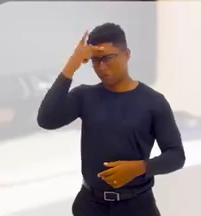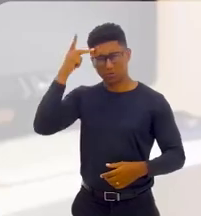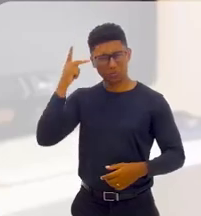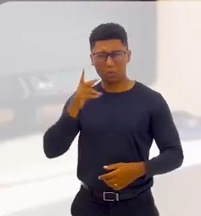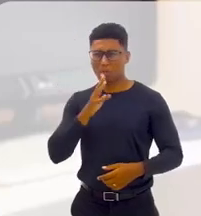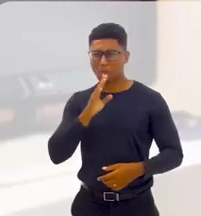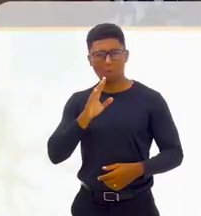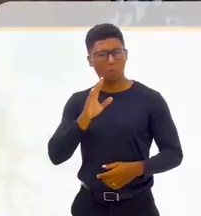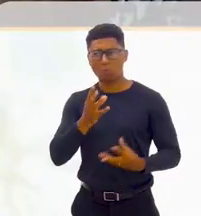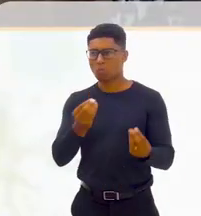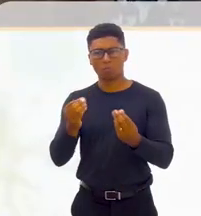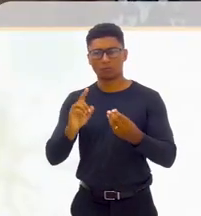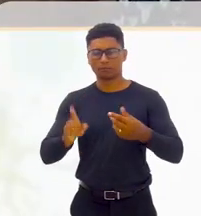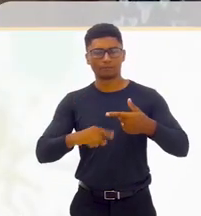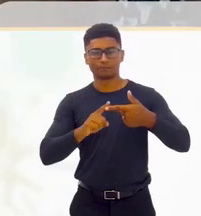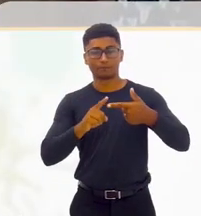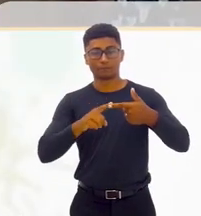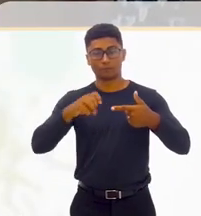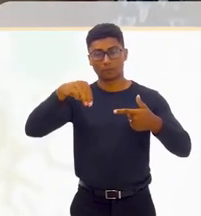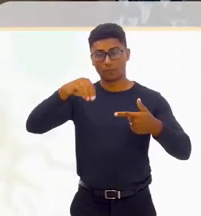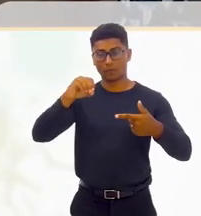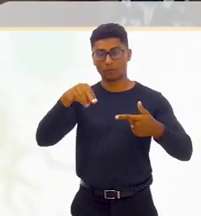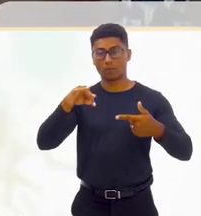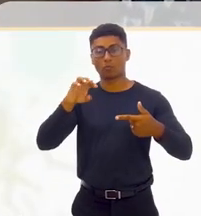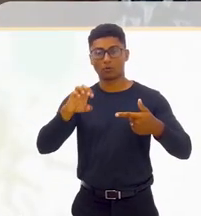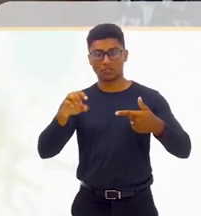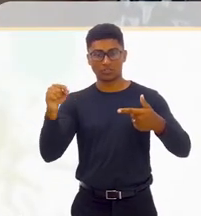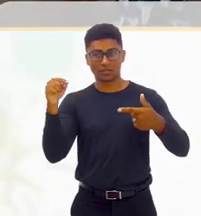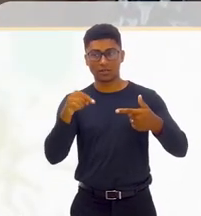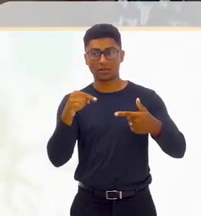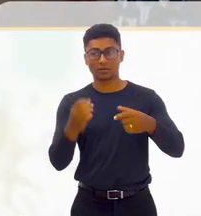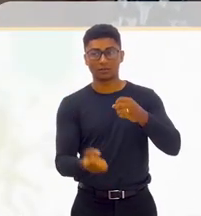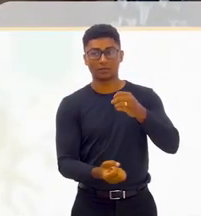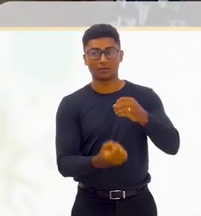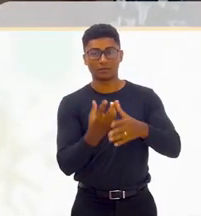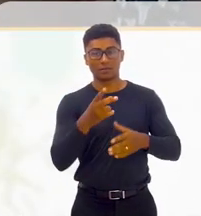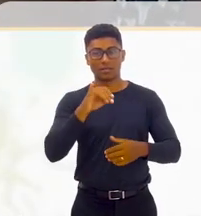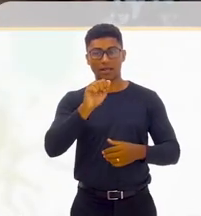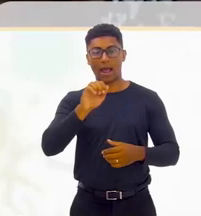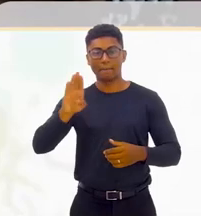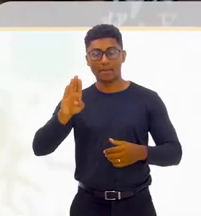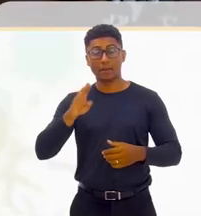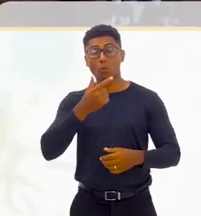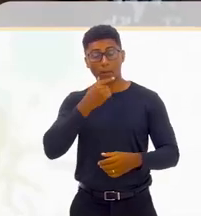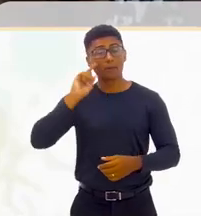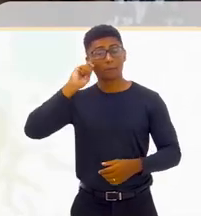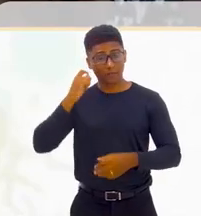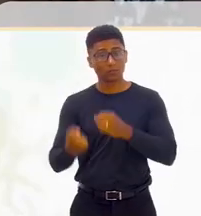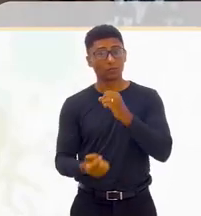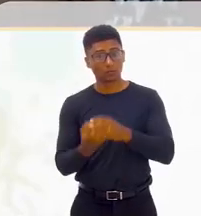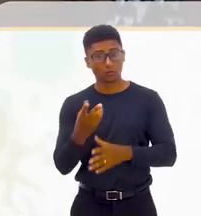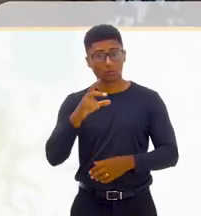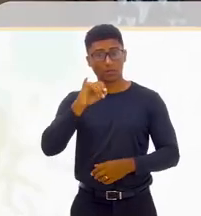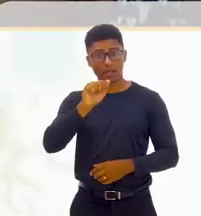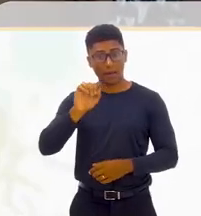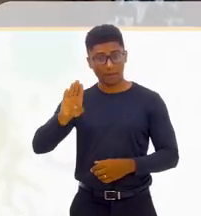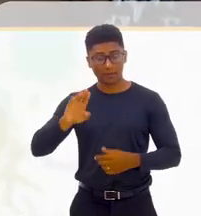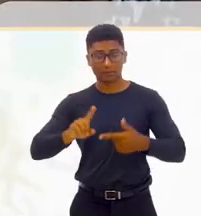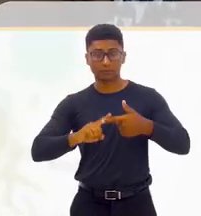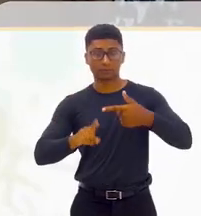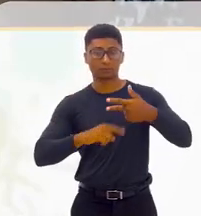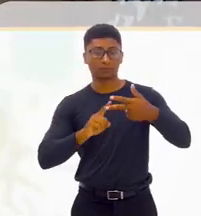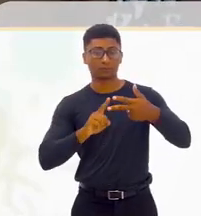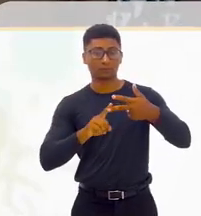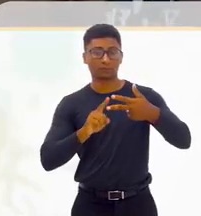pouquíssimo conhecido. Montezuma, que é um preto que fundou o IAB, que depois nasce a OAB. Olha, um preto fundou o IAB, Instituto dos